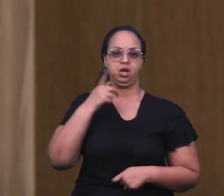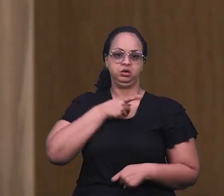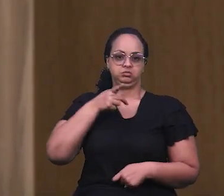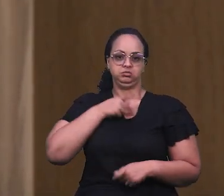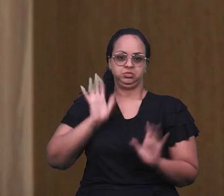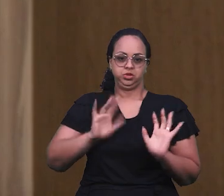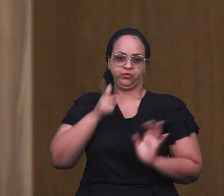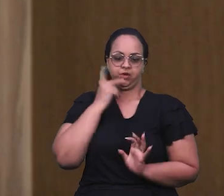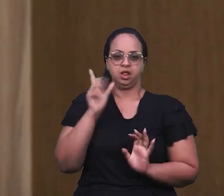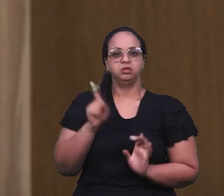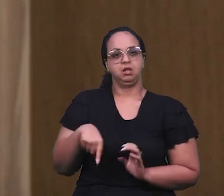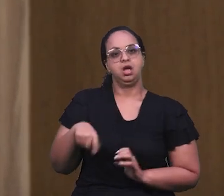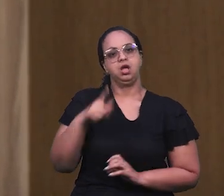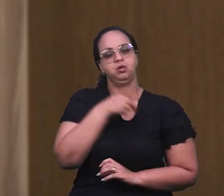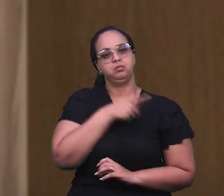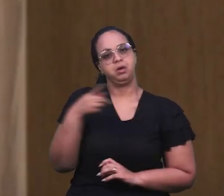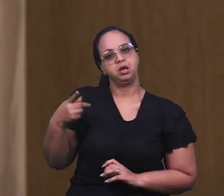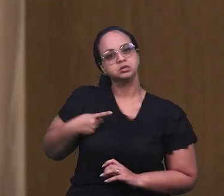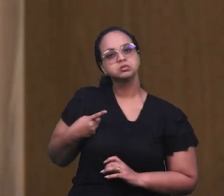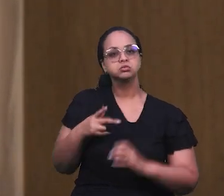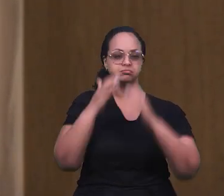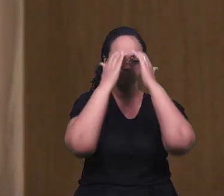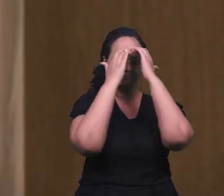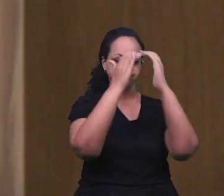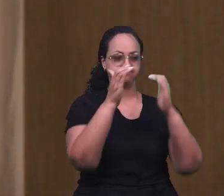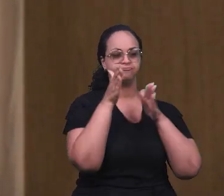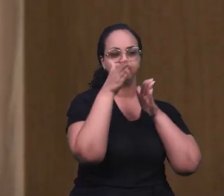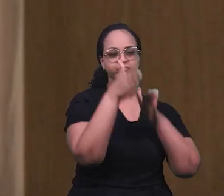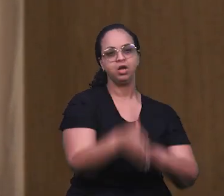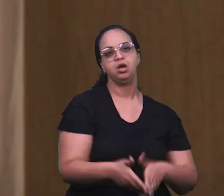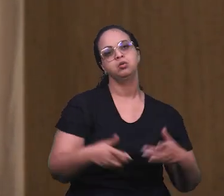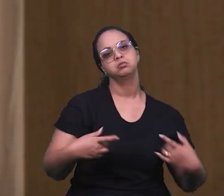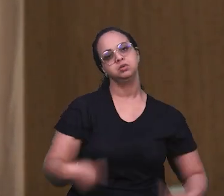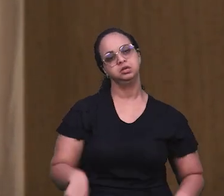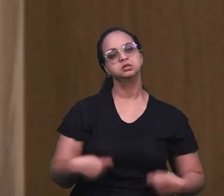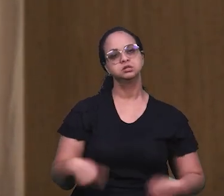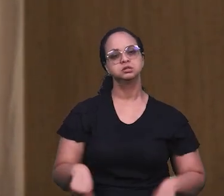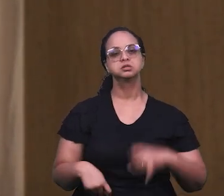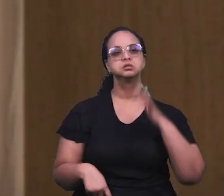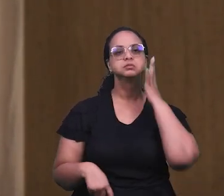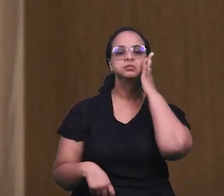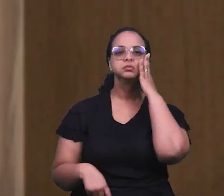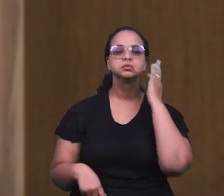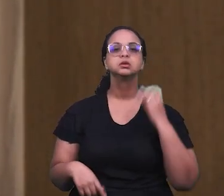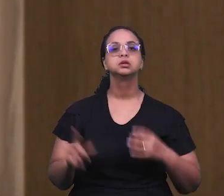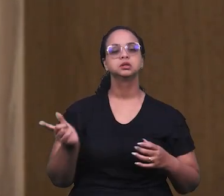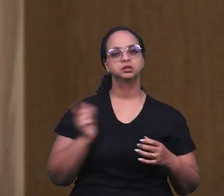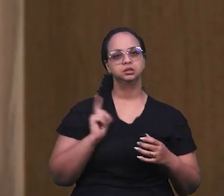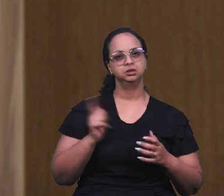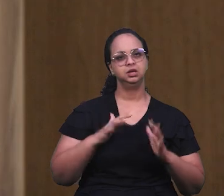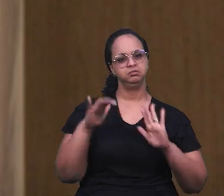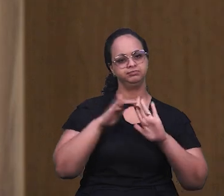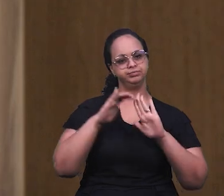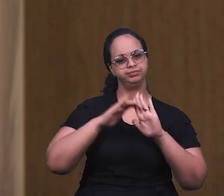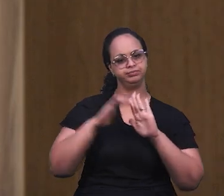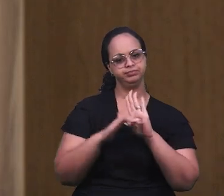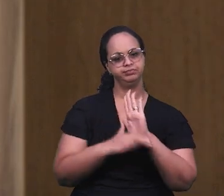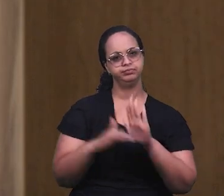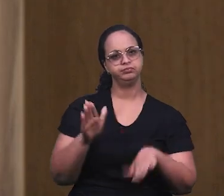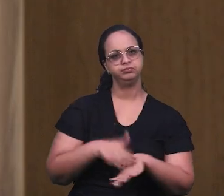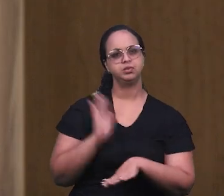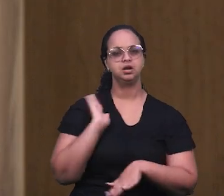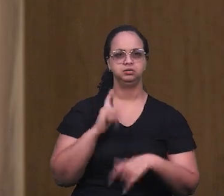falando, é o pastor que está falando, né? Exatamente. Então a gente tem que ser fiel à fala ali, né? O mais